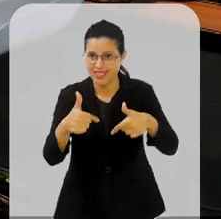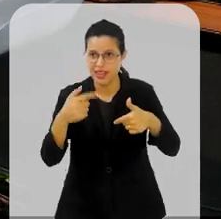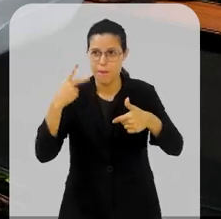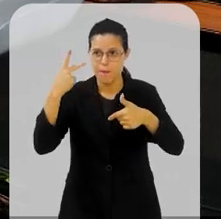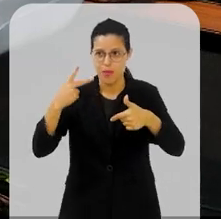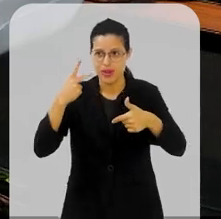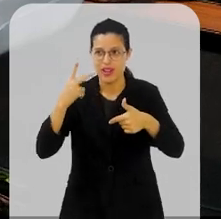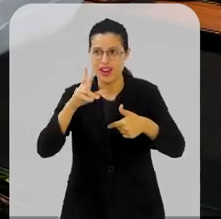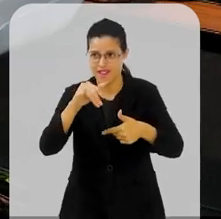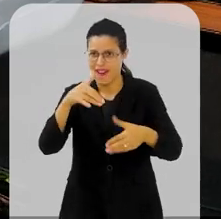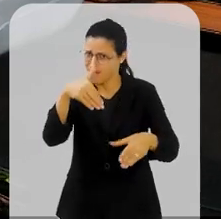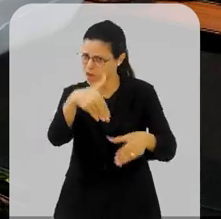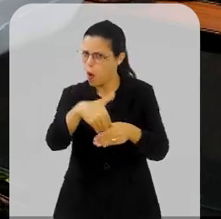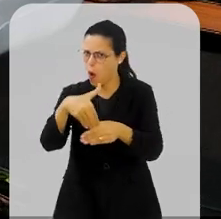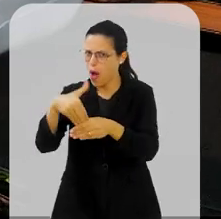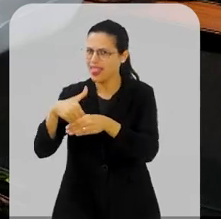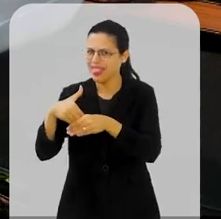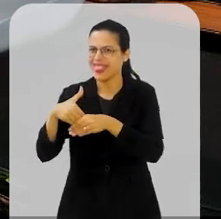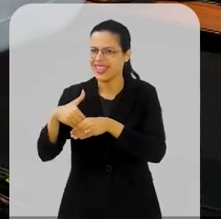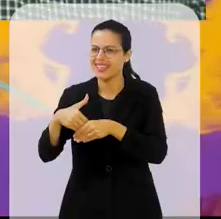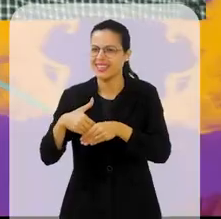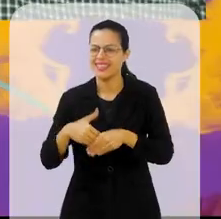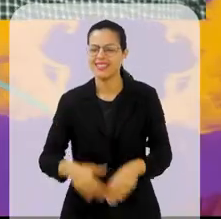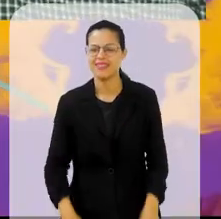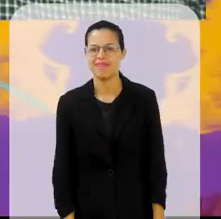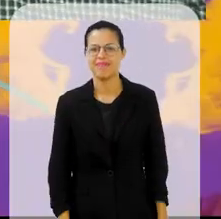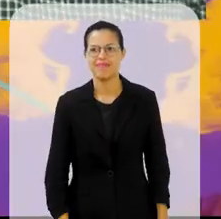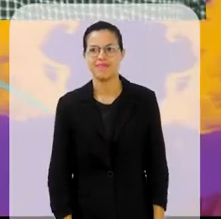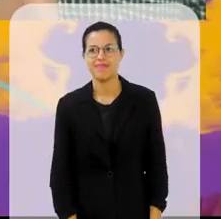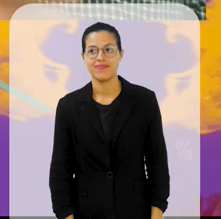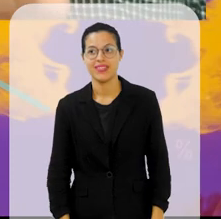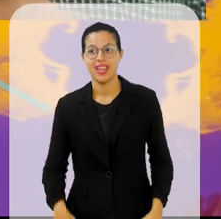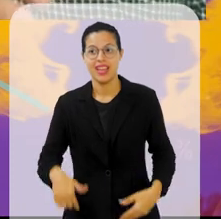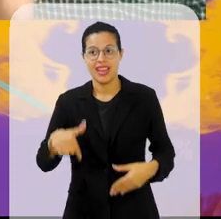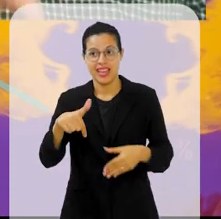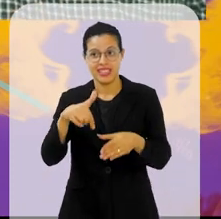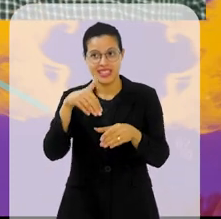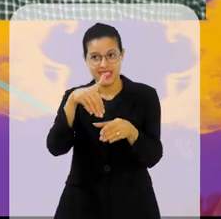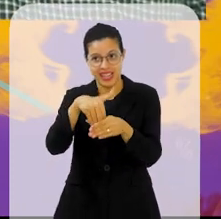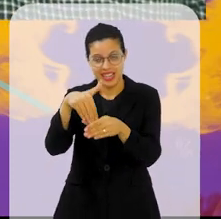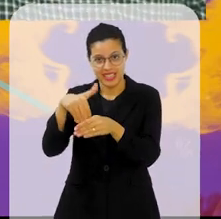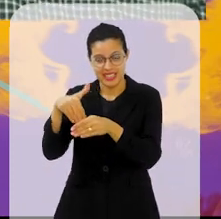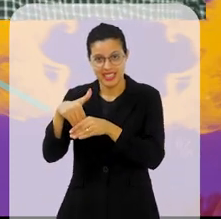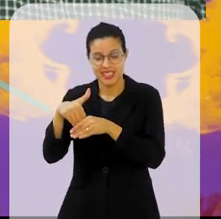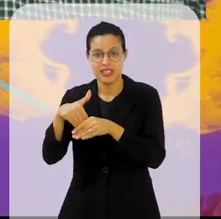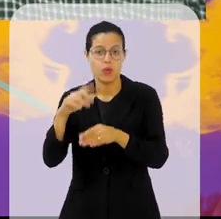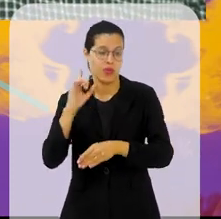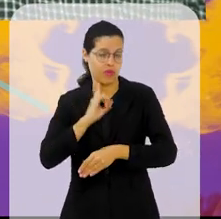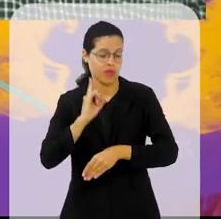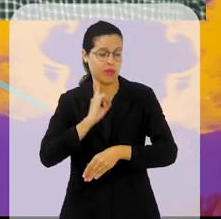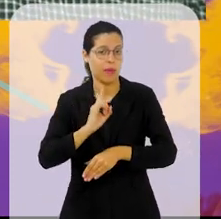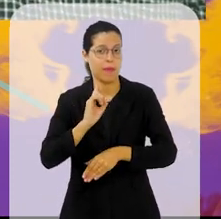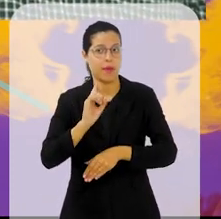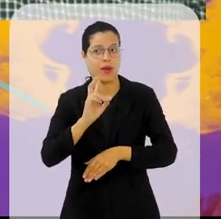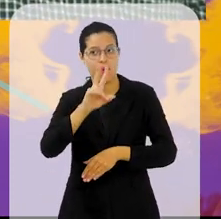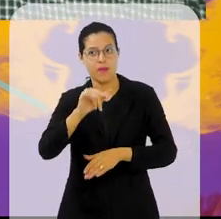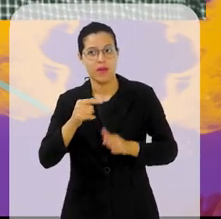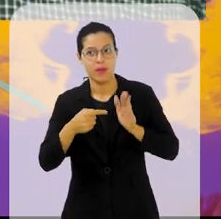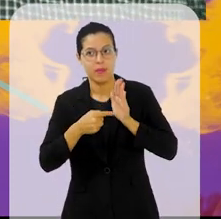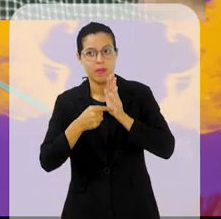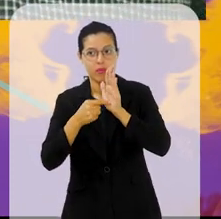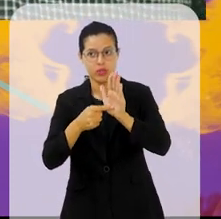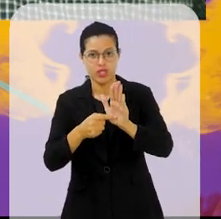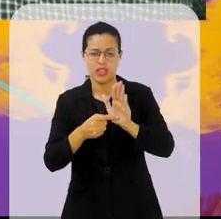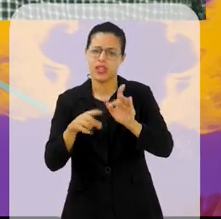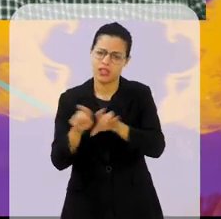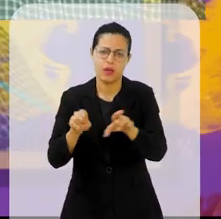vota. É. Ele vai lá e vota. Ele tem peso. O que é importante, essa eleição no Flamengo vai demonstrar realmente,